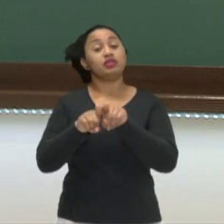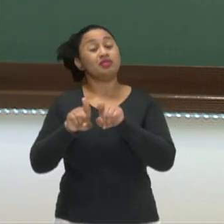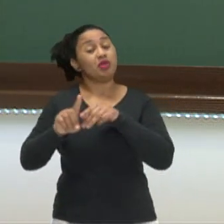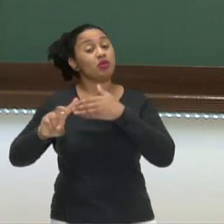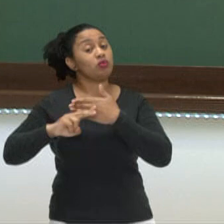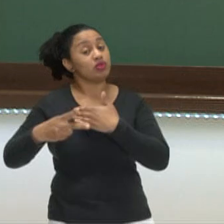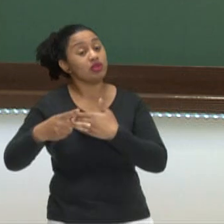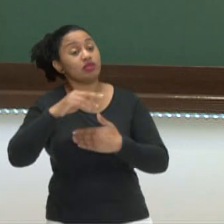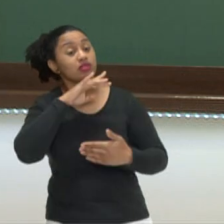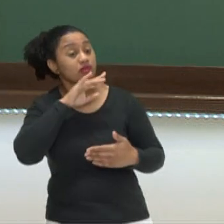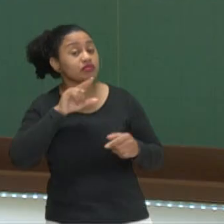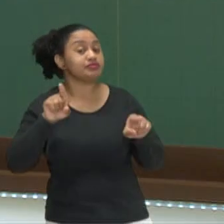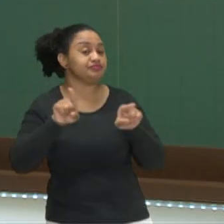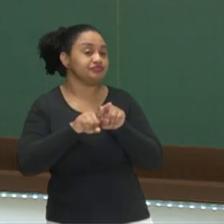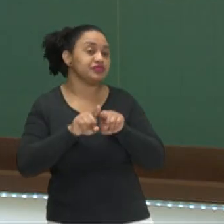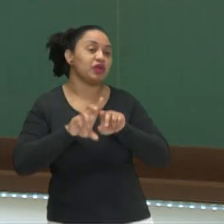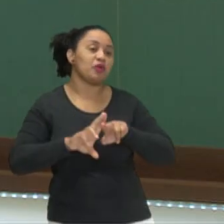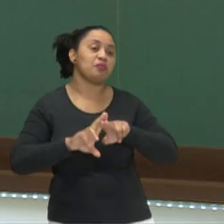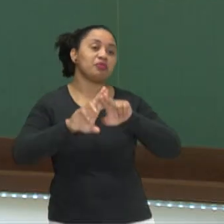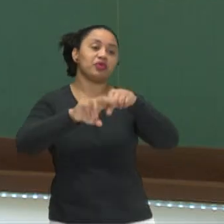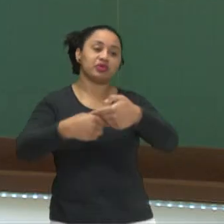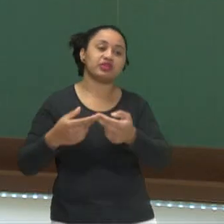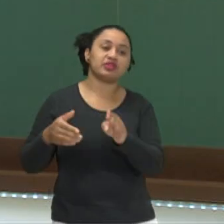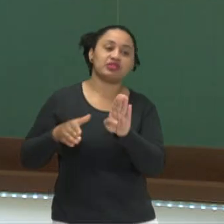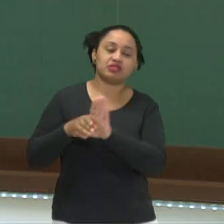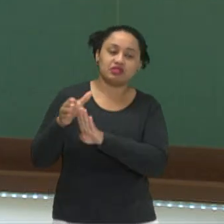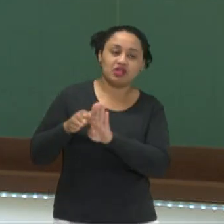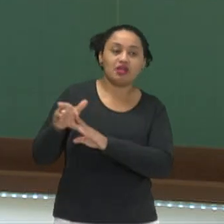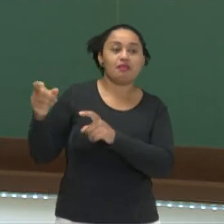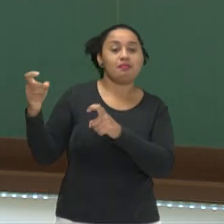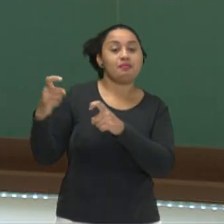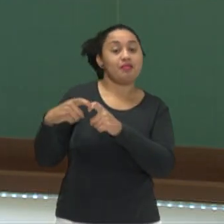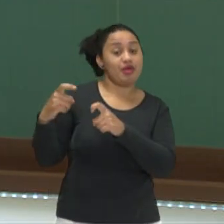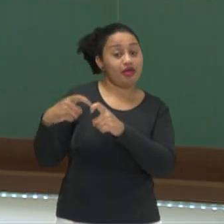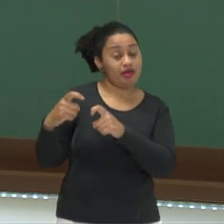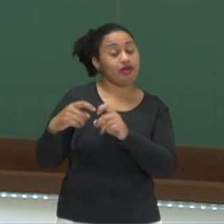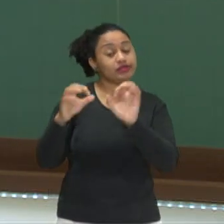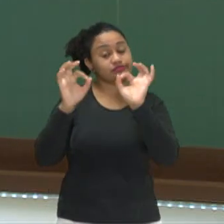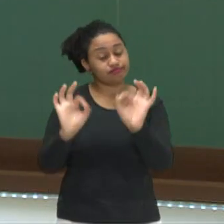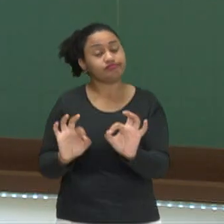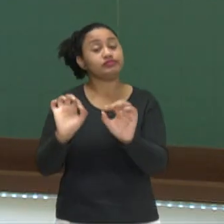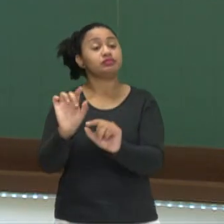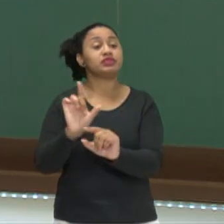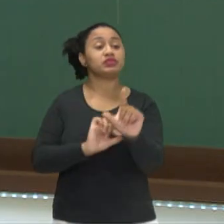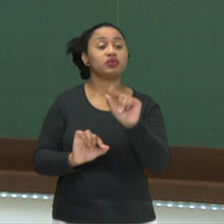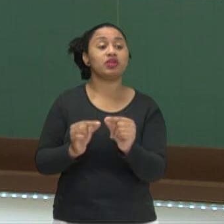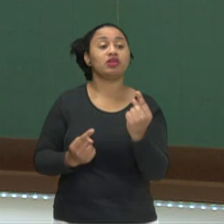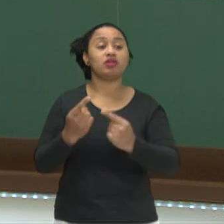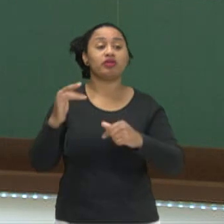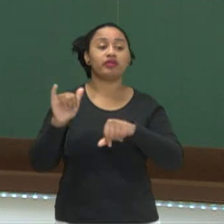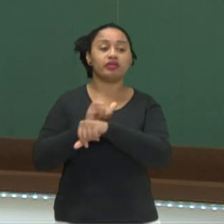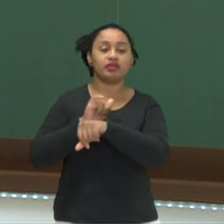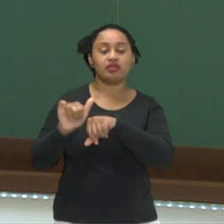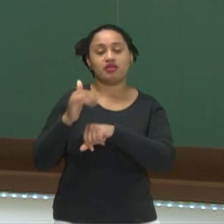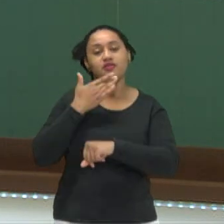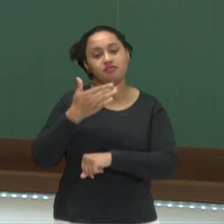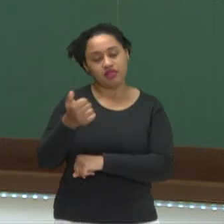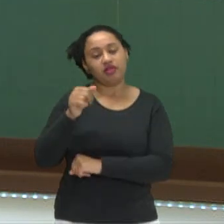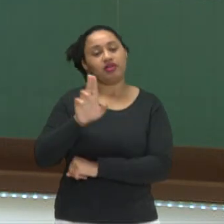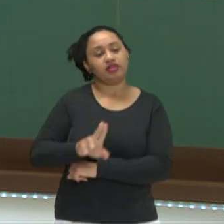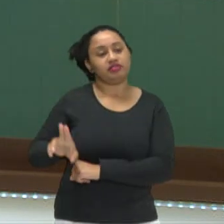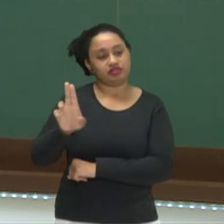possíveis, tá? Por isso, um aconselhamento médico para decidir qual o método mais adequado